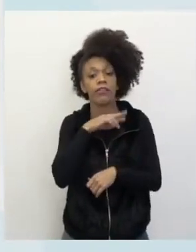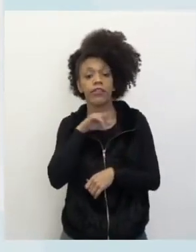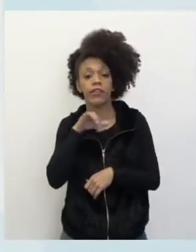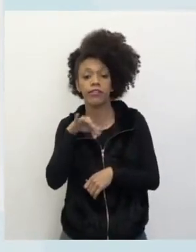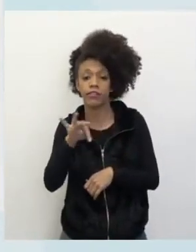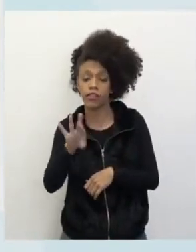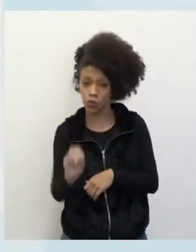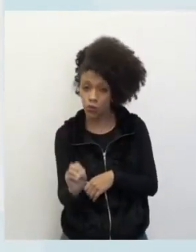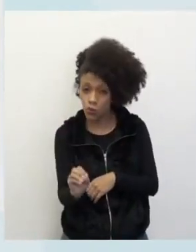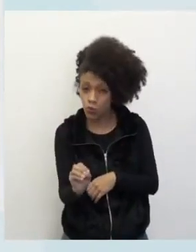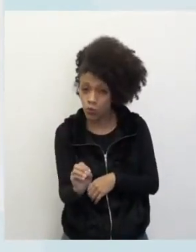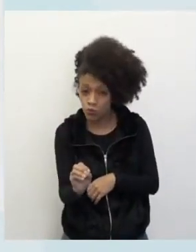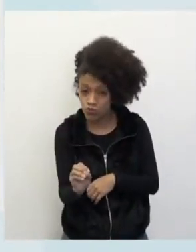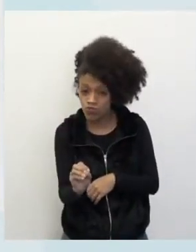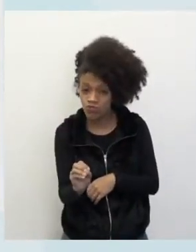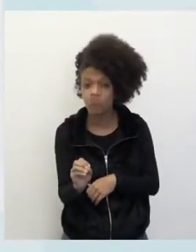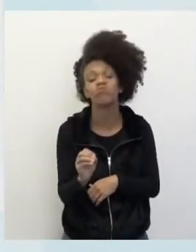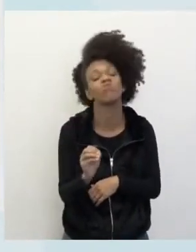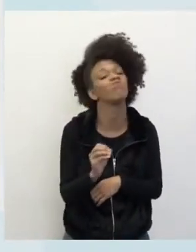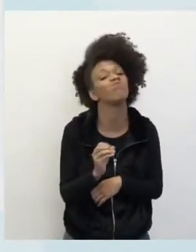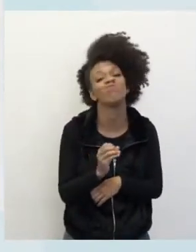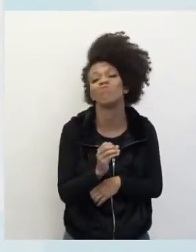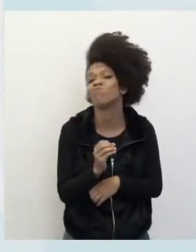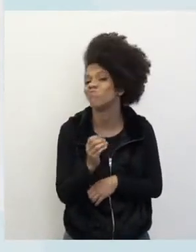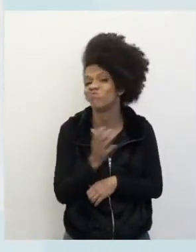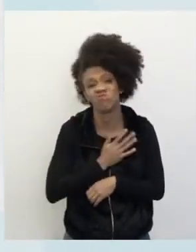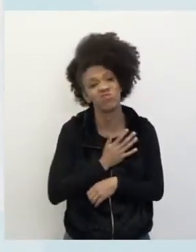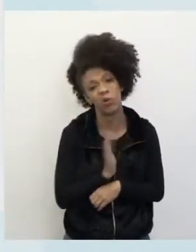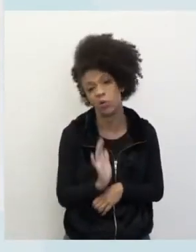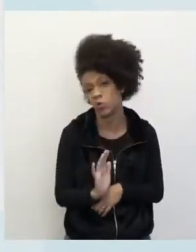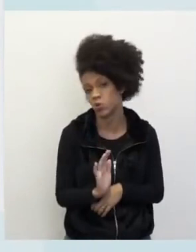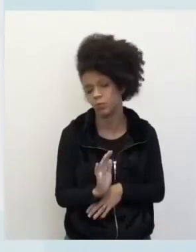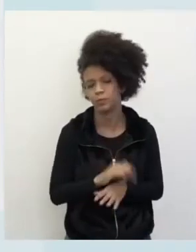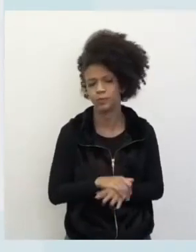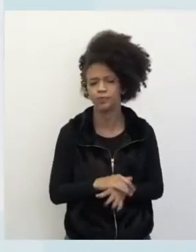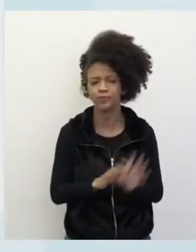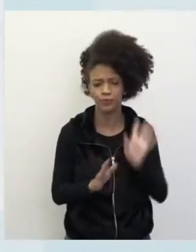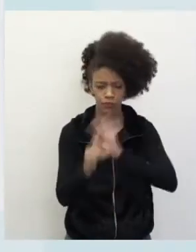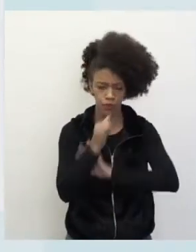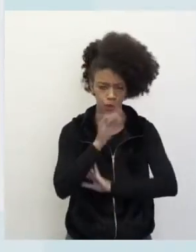tempo inteiro. Ó, vou pegar mais uma ali.